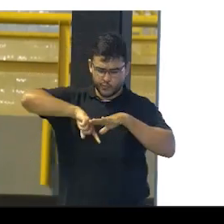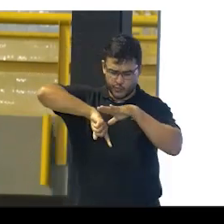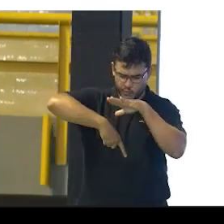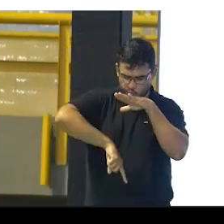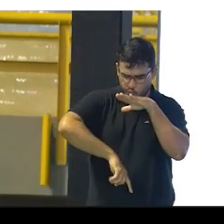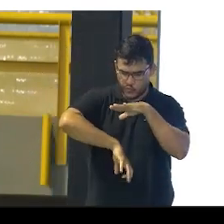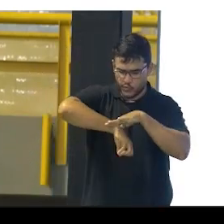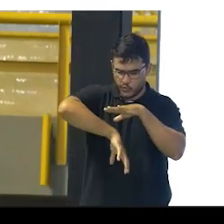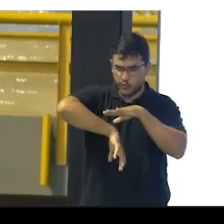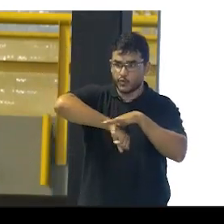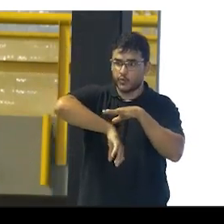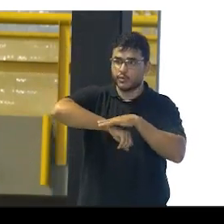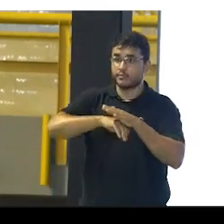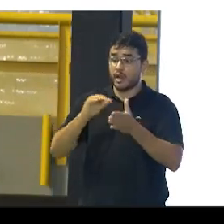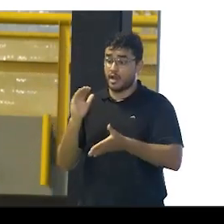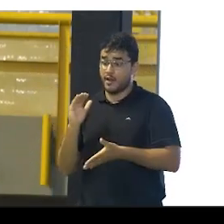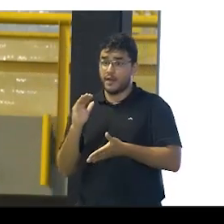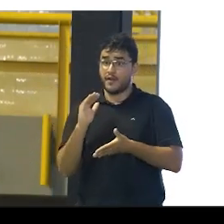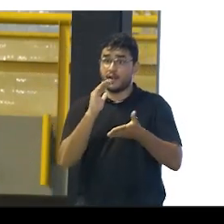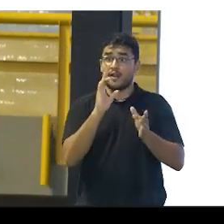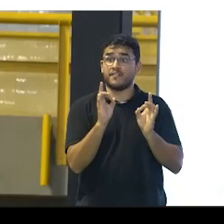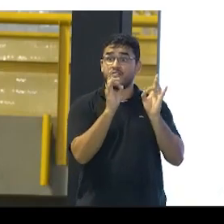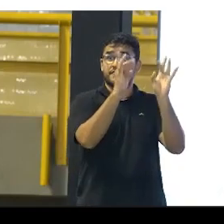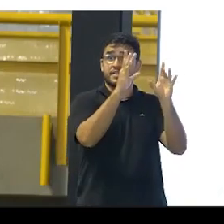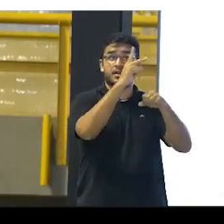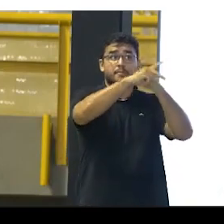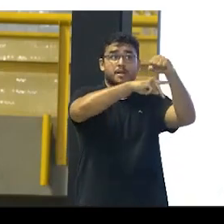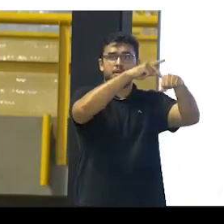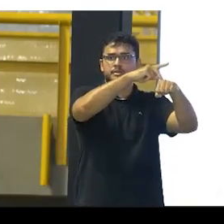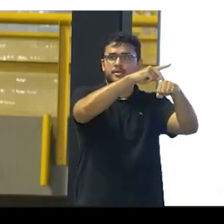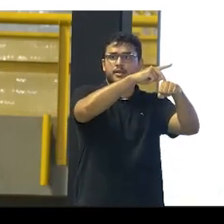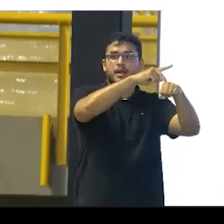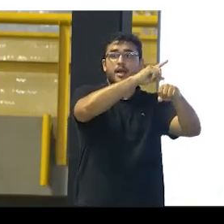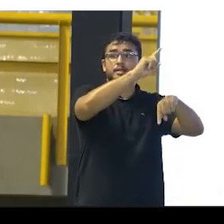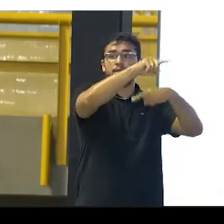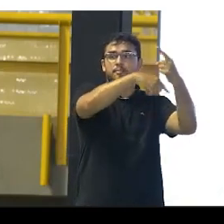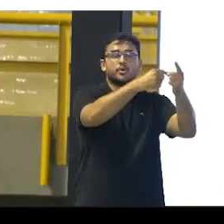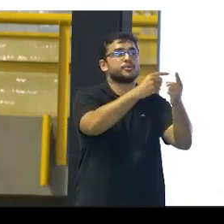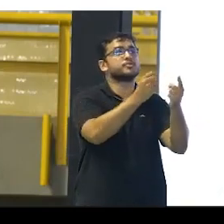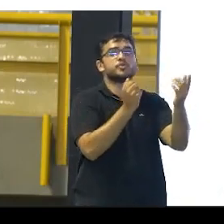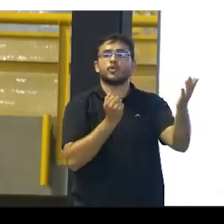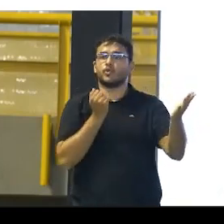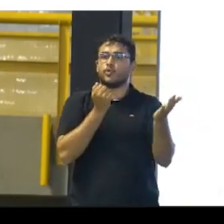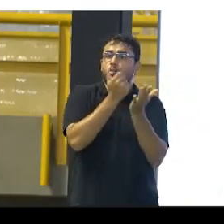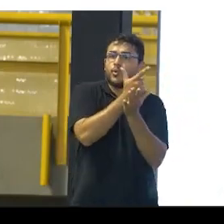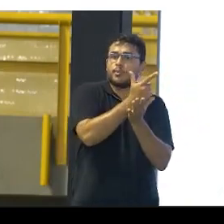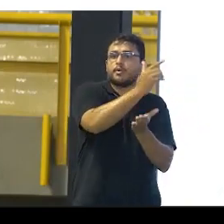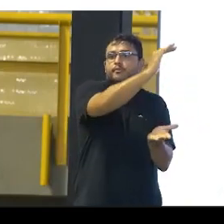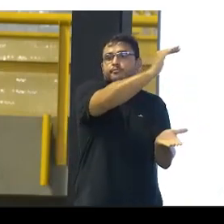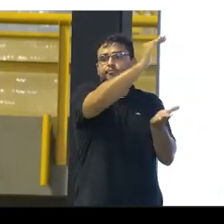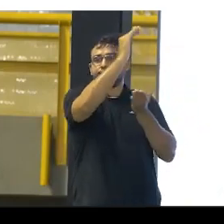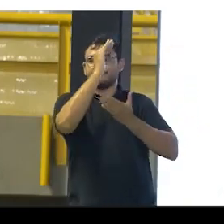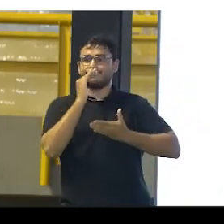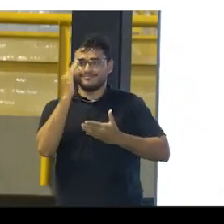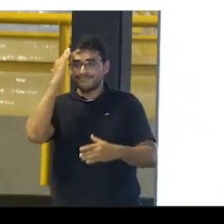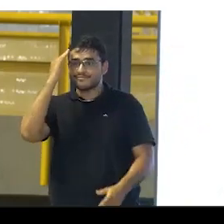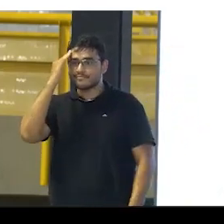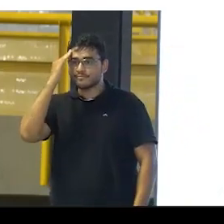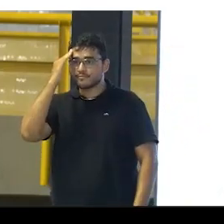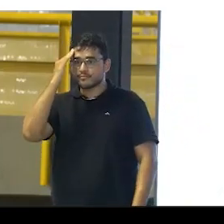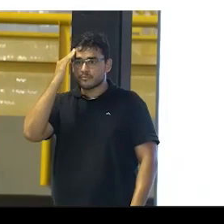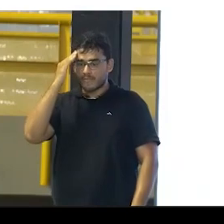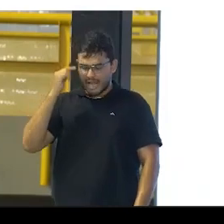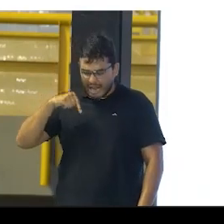petróleo, manda para o exterior, ele é refinado e nós compramos os derivados de volta. Tem que lembrar sempre disso aí. Tá?